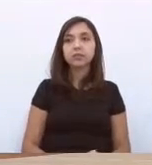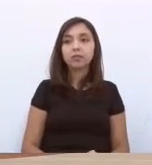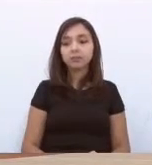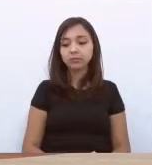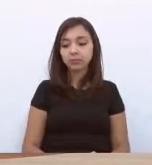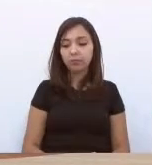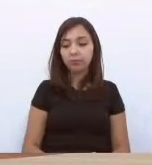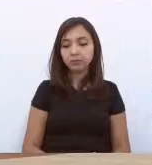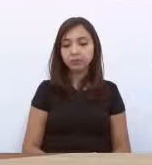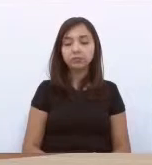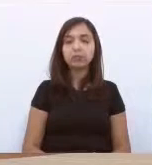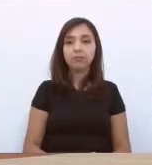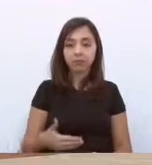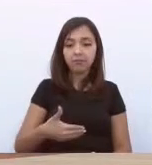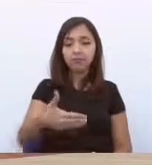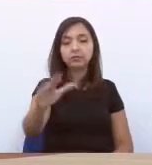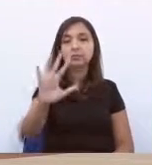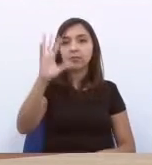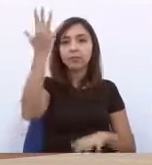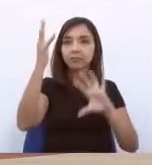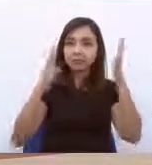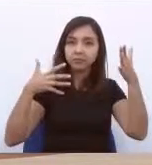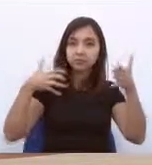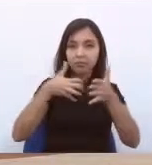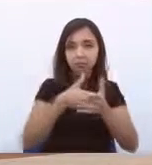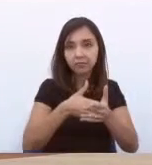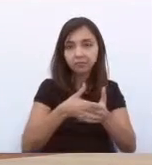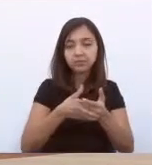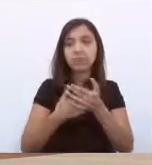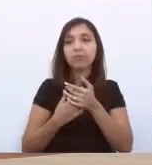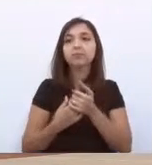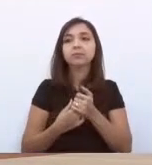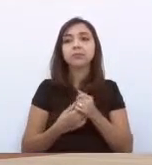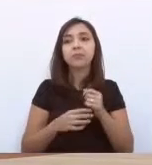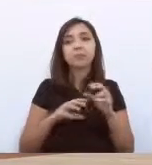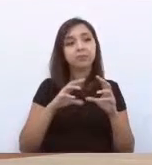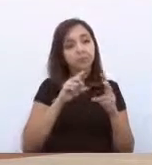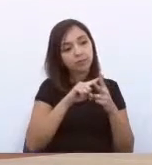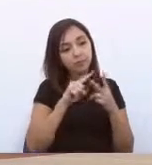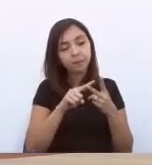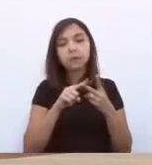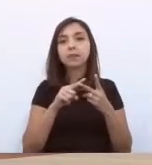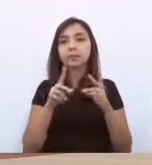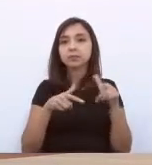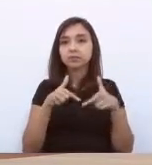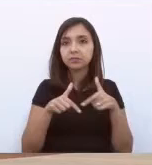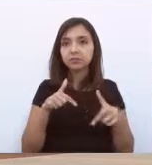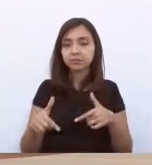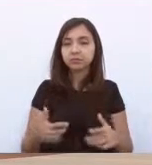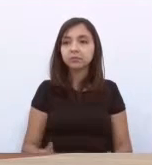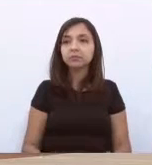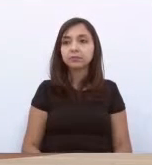Vai acontecer acidente com motorista com dupla função, vereador Sérgio.